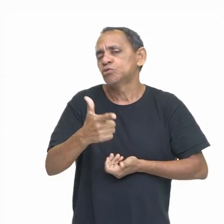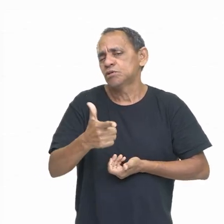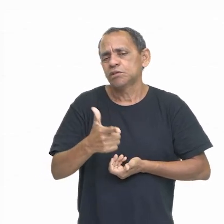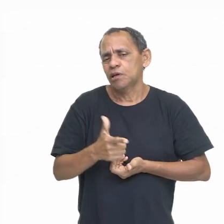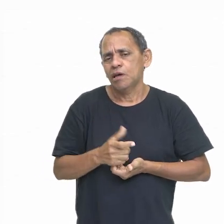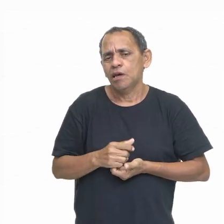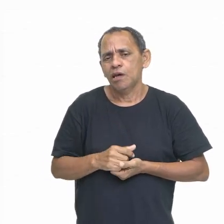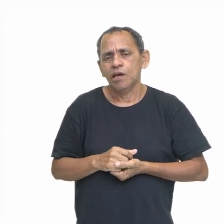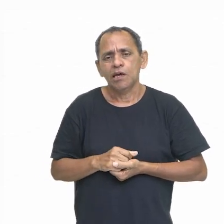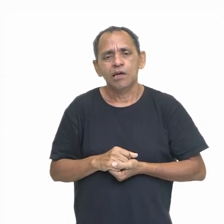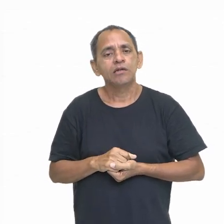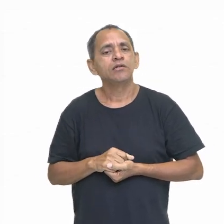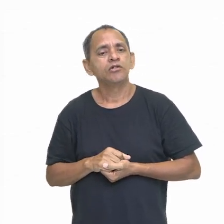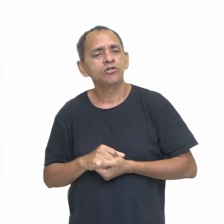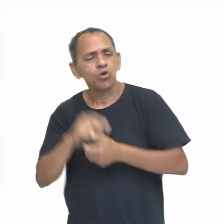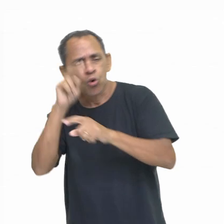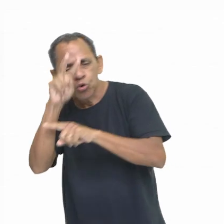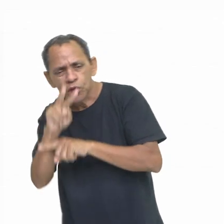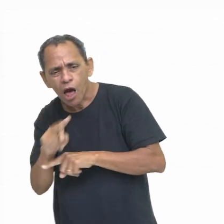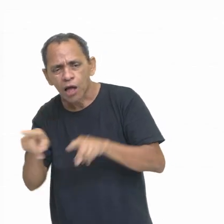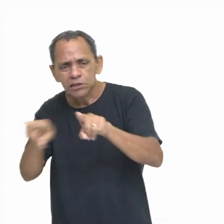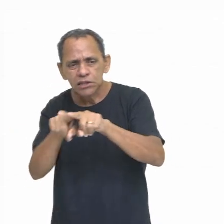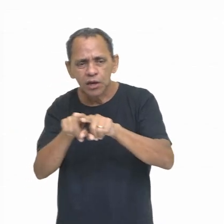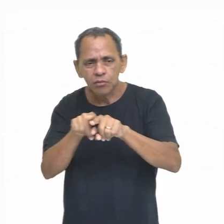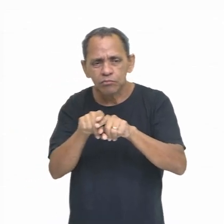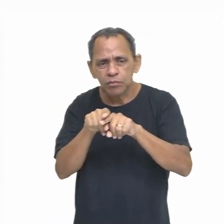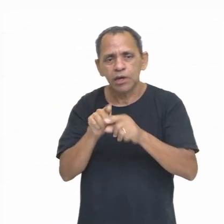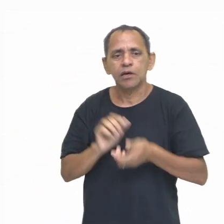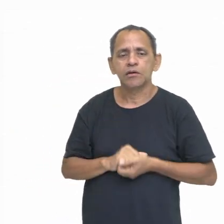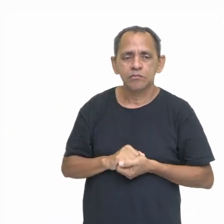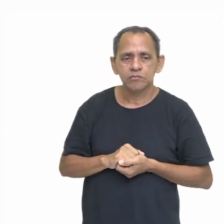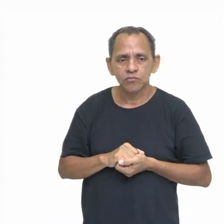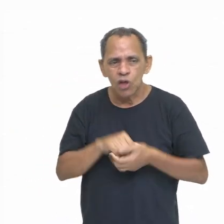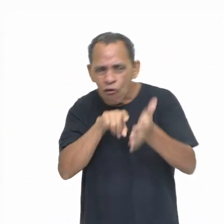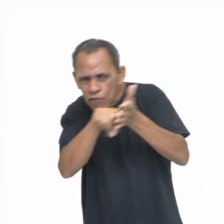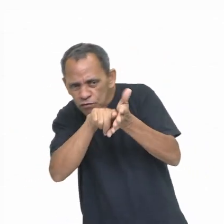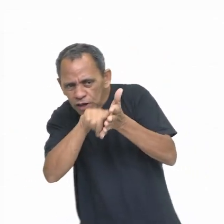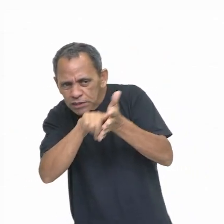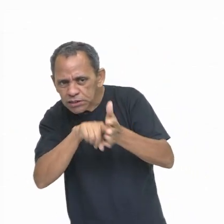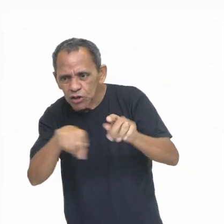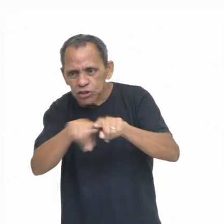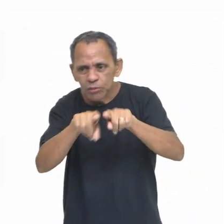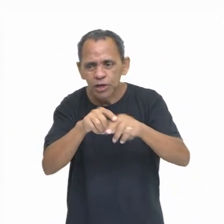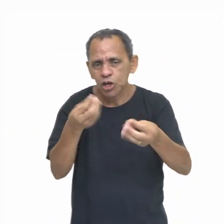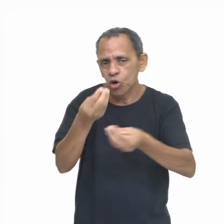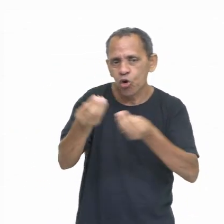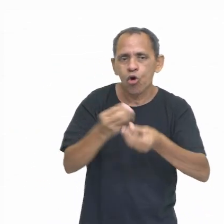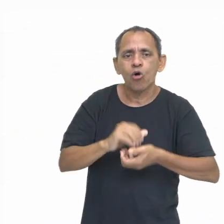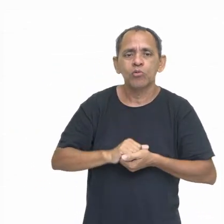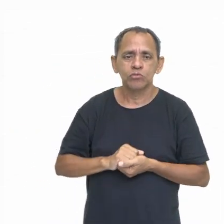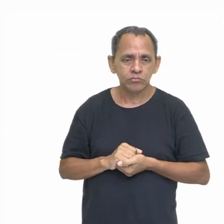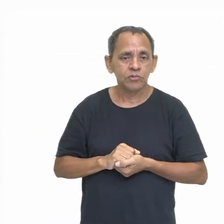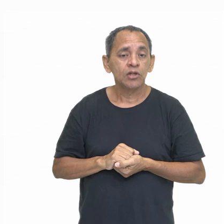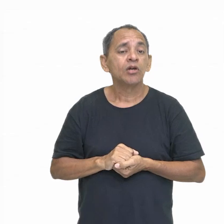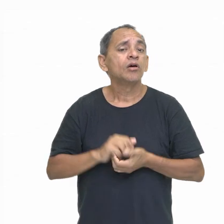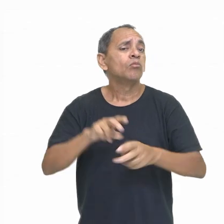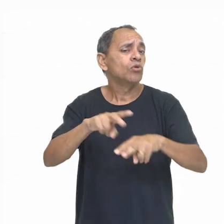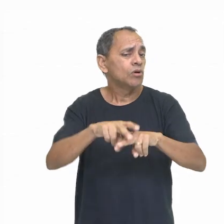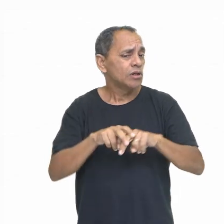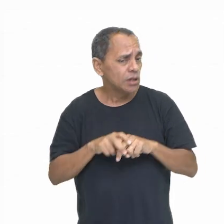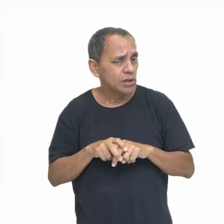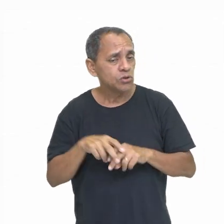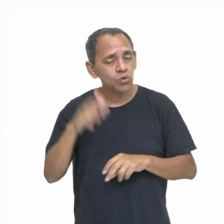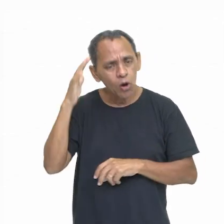da justiça, mais afastado possível, que muitas vezes acontecem essas questões das trocas de favores por